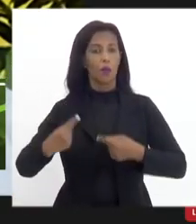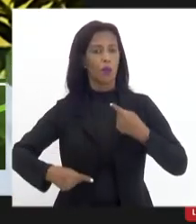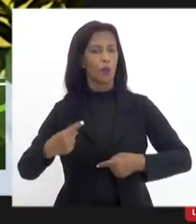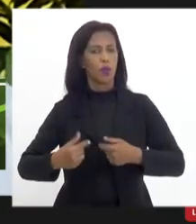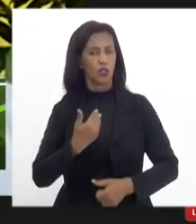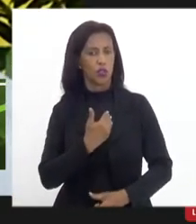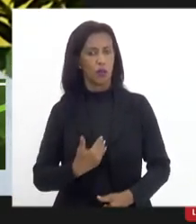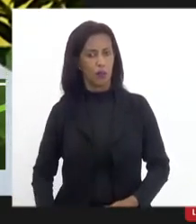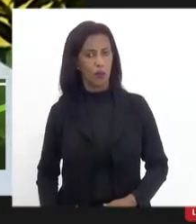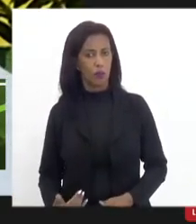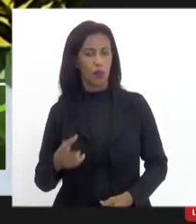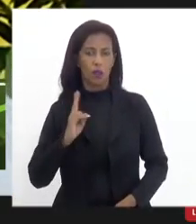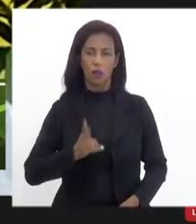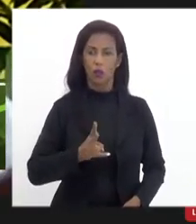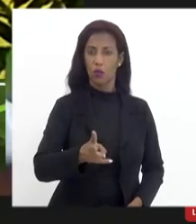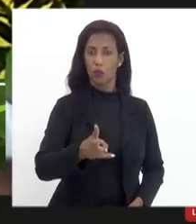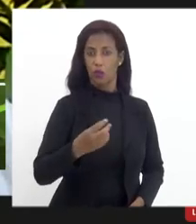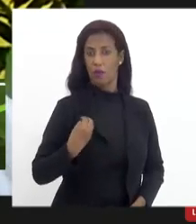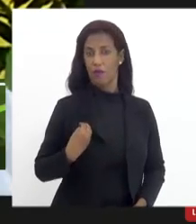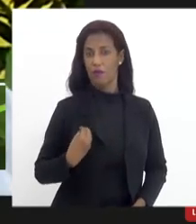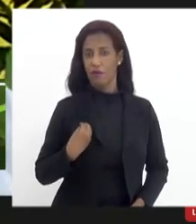públicas que mantenham vivas